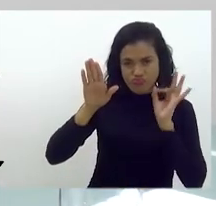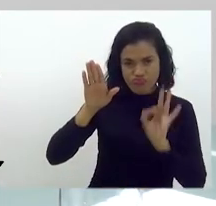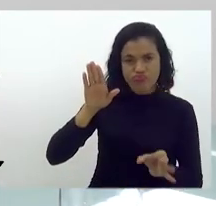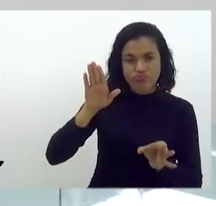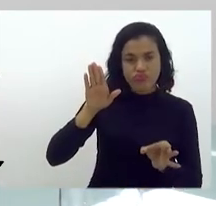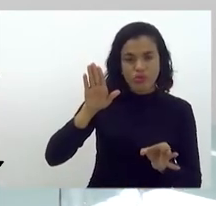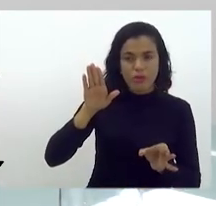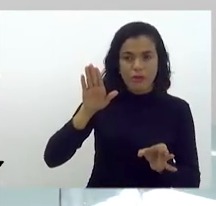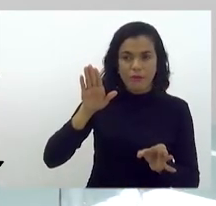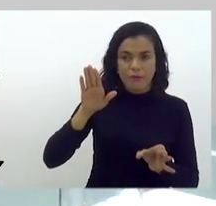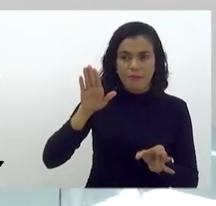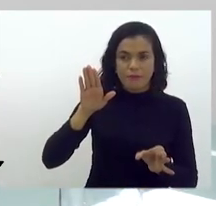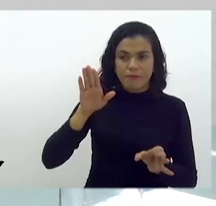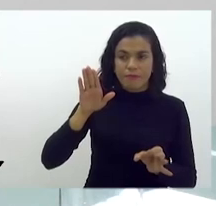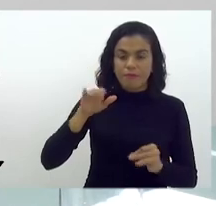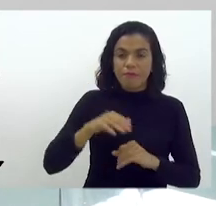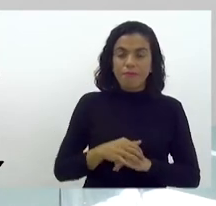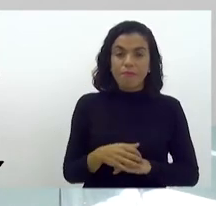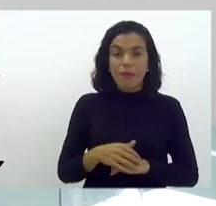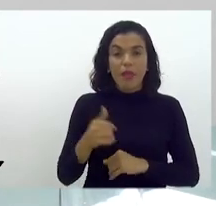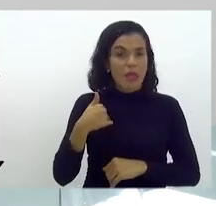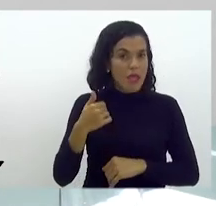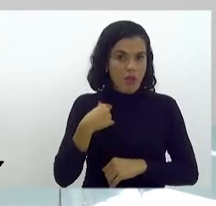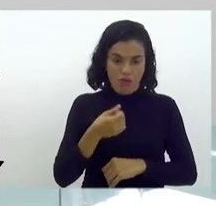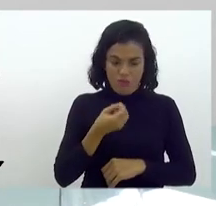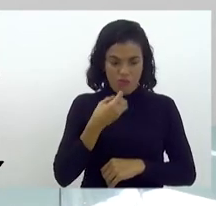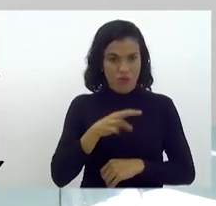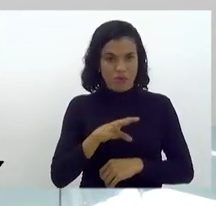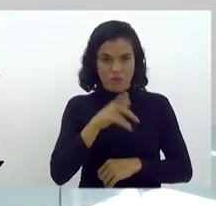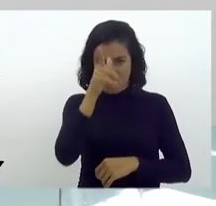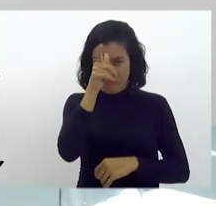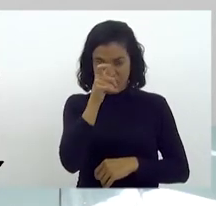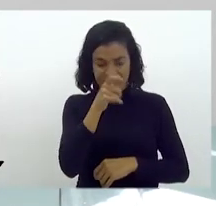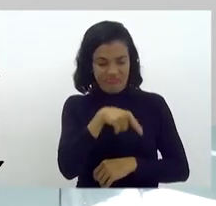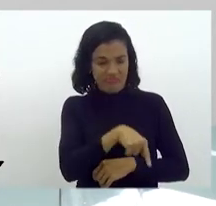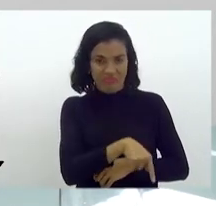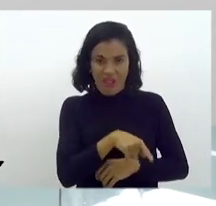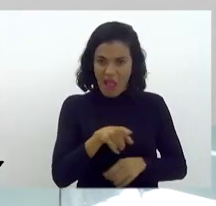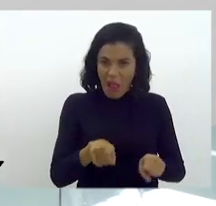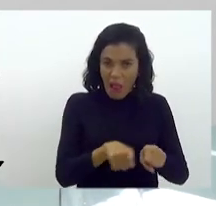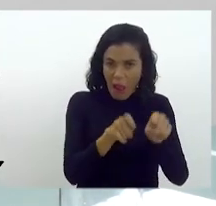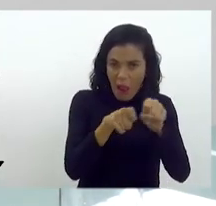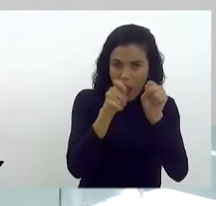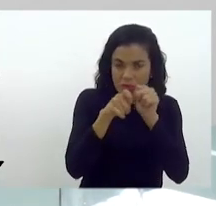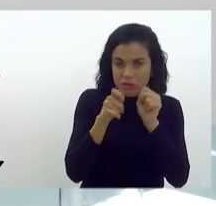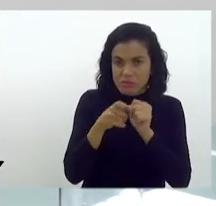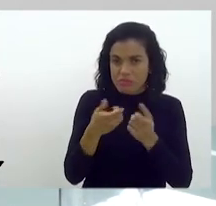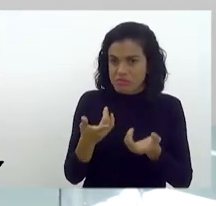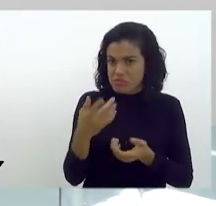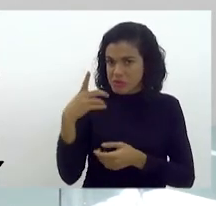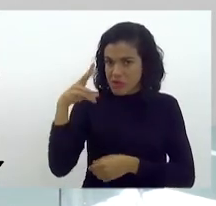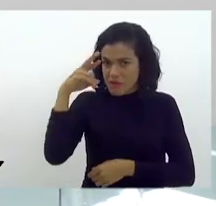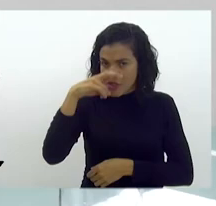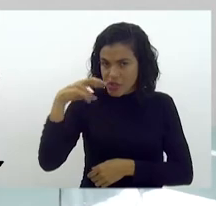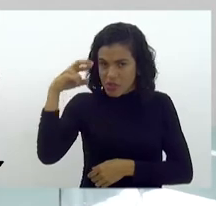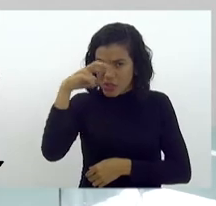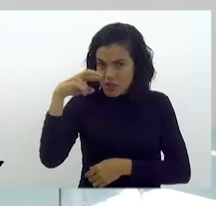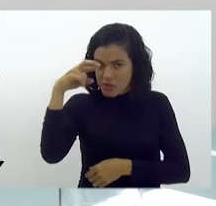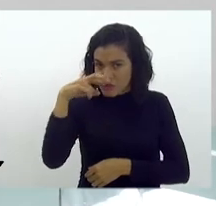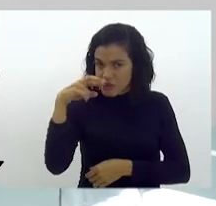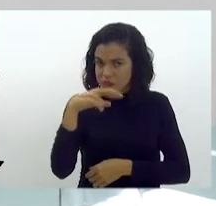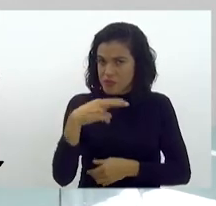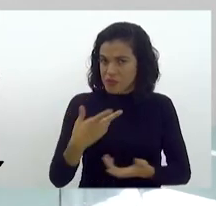é delegado Pablo que eu desconhecia que isso causaria um dano investigativo tão grande né